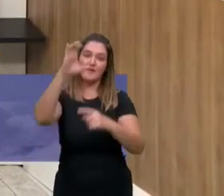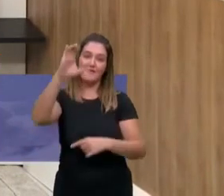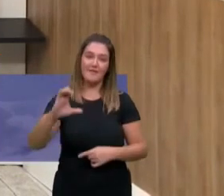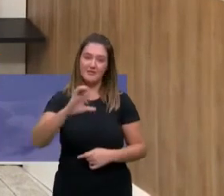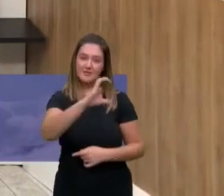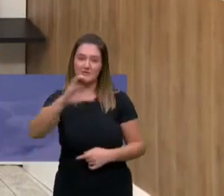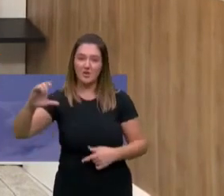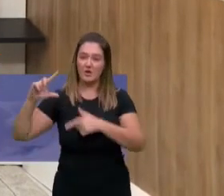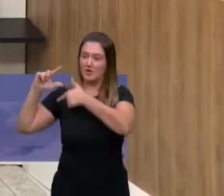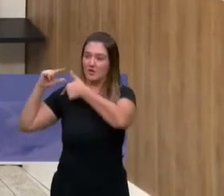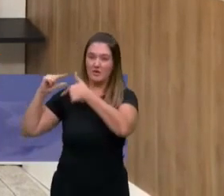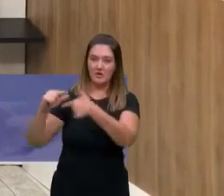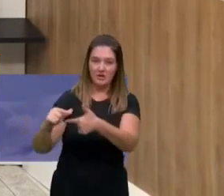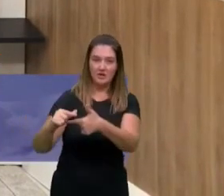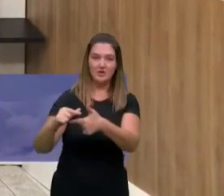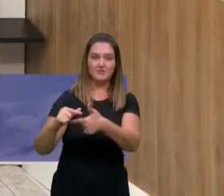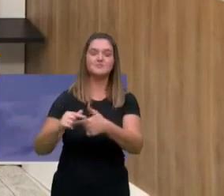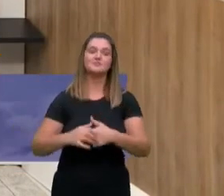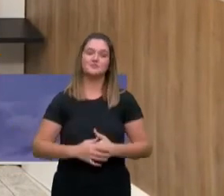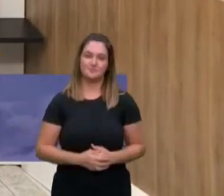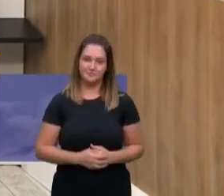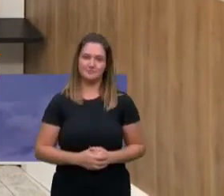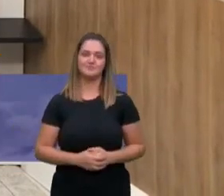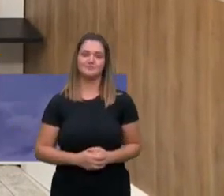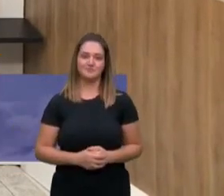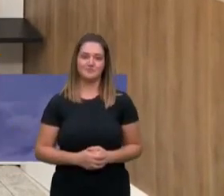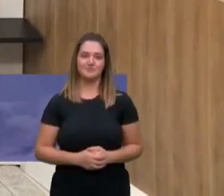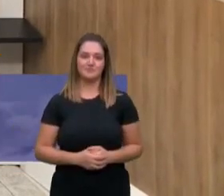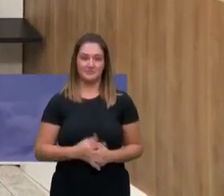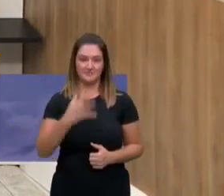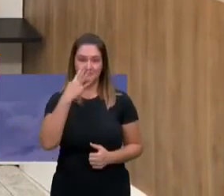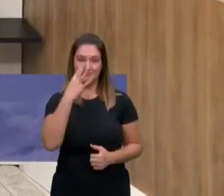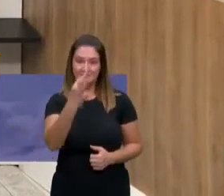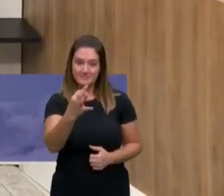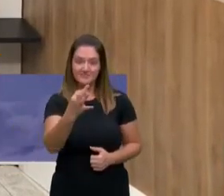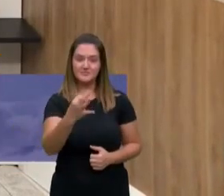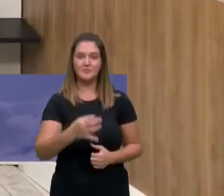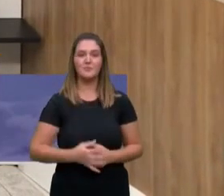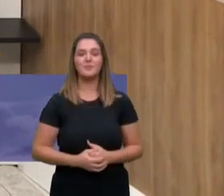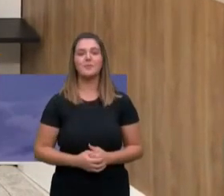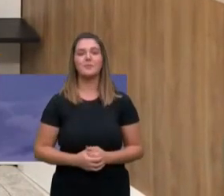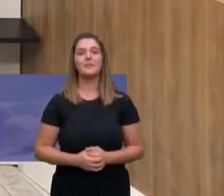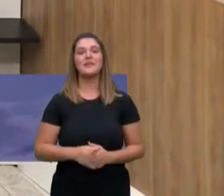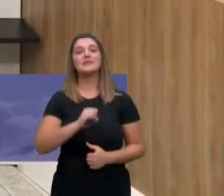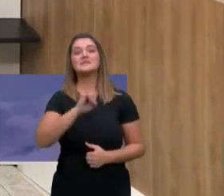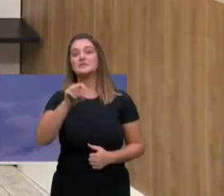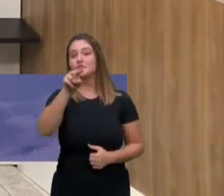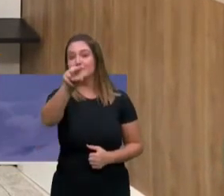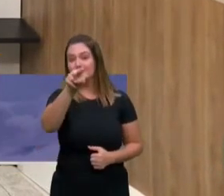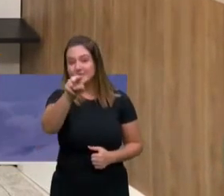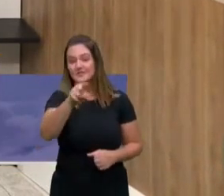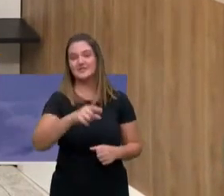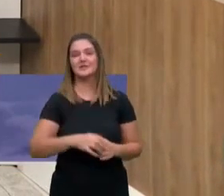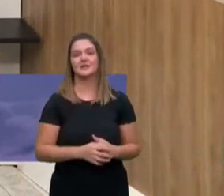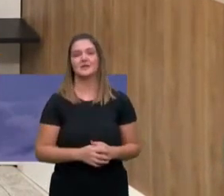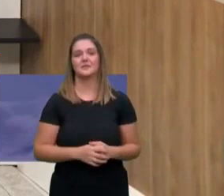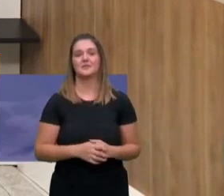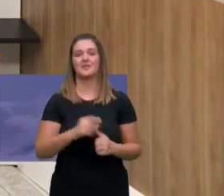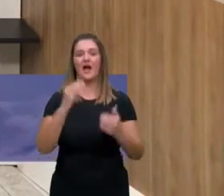Católica Carismática e que mora em Cachoeira Paulista, preste atenção, irmã Isabel. Se você